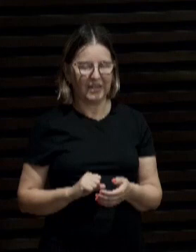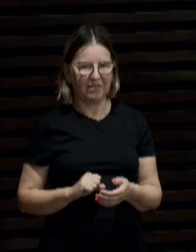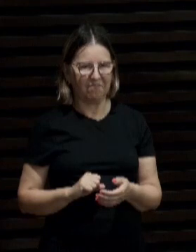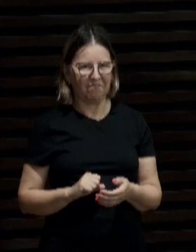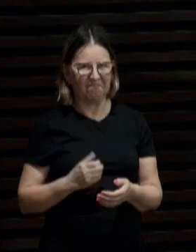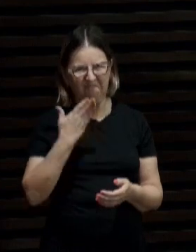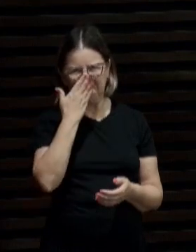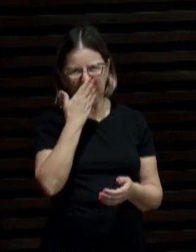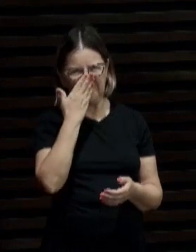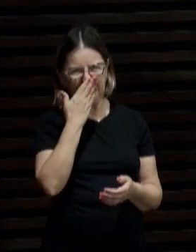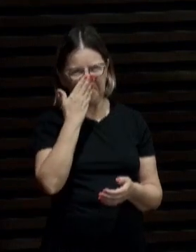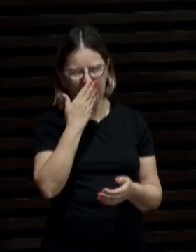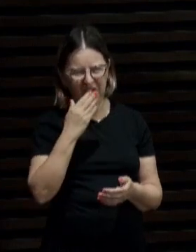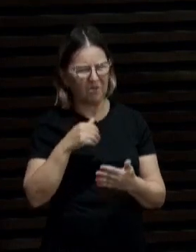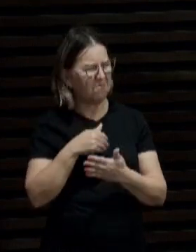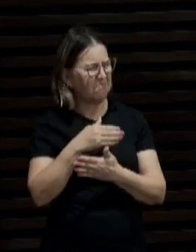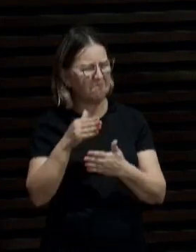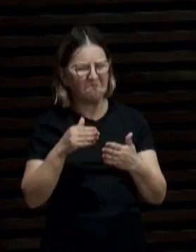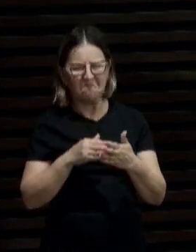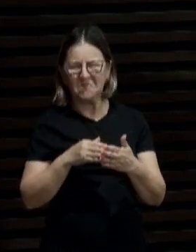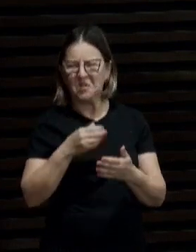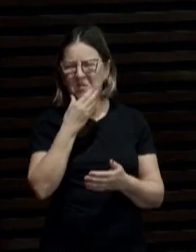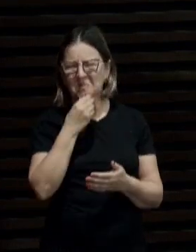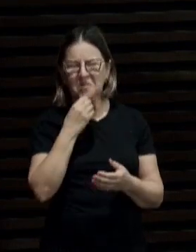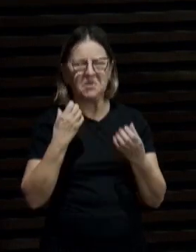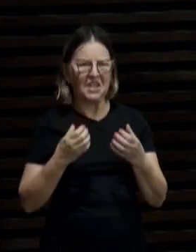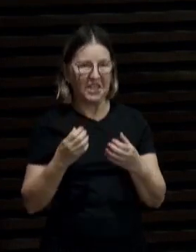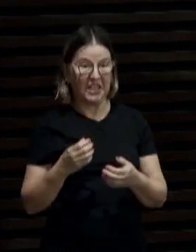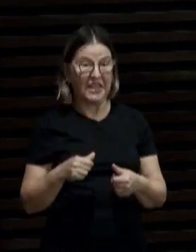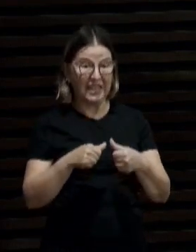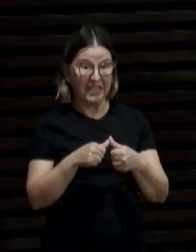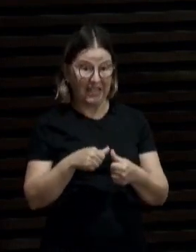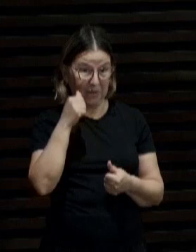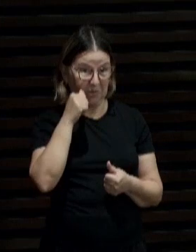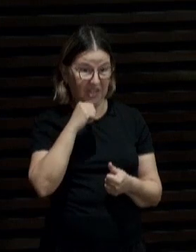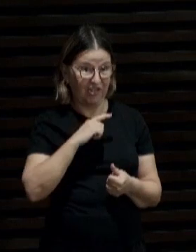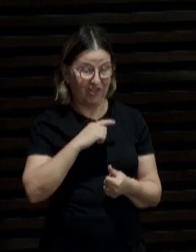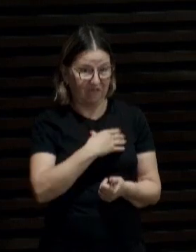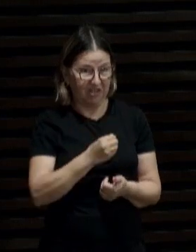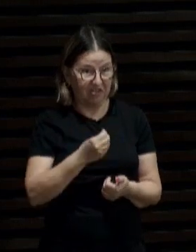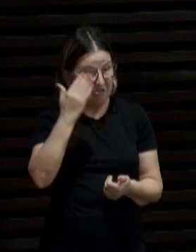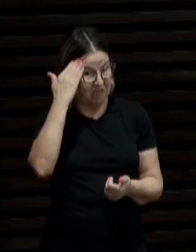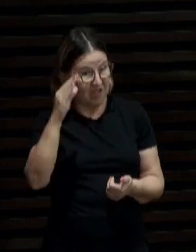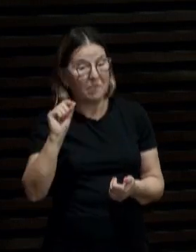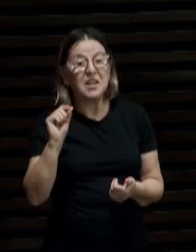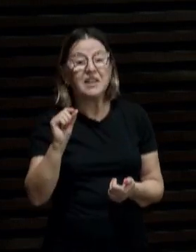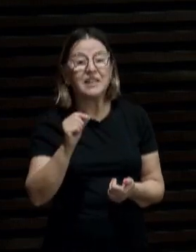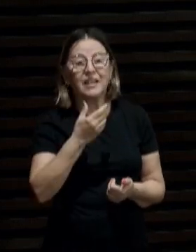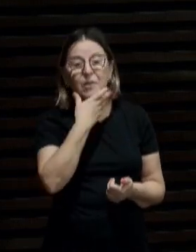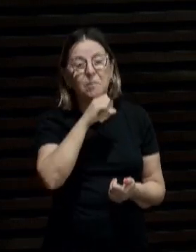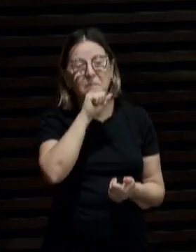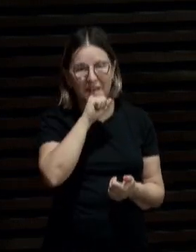templo, com todos os homens que lá tivessem. Essas mulheres tinham filhos que não sabiam de quem eram os pais. Era uma cidade em que as